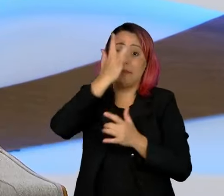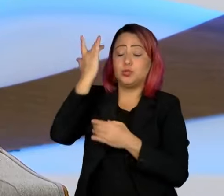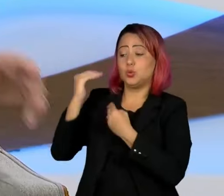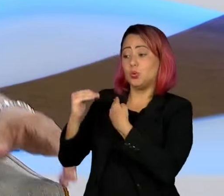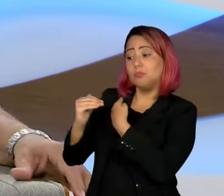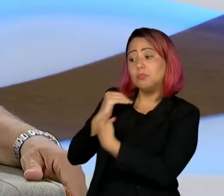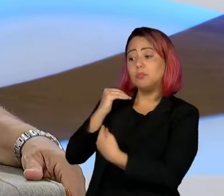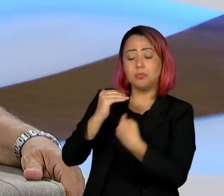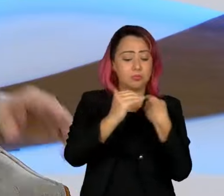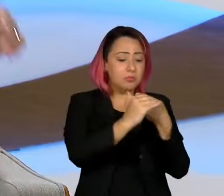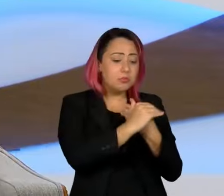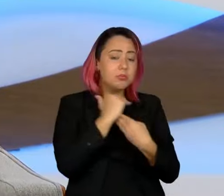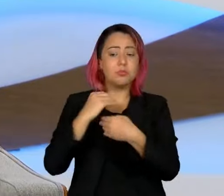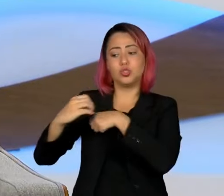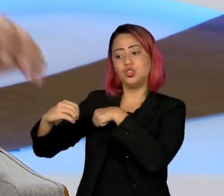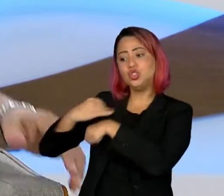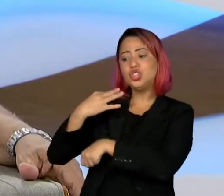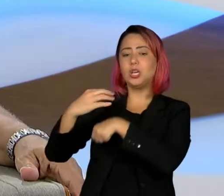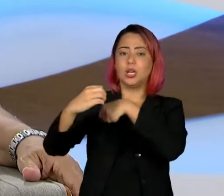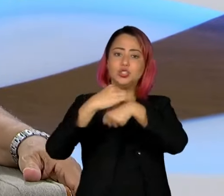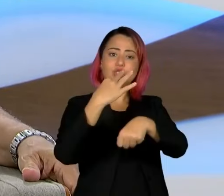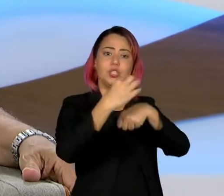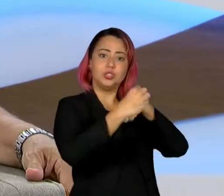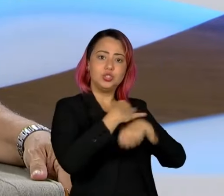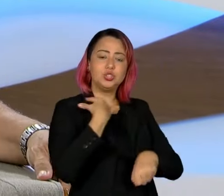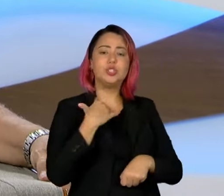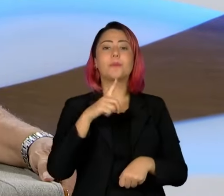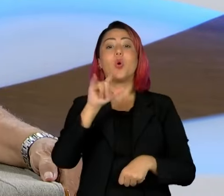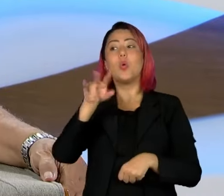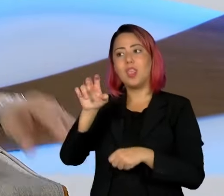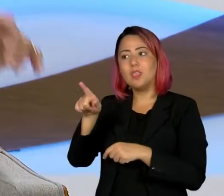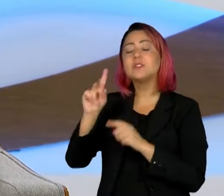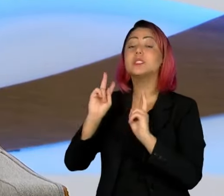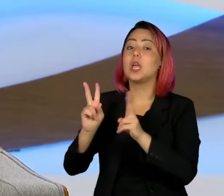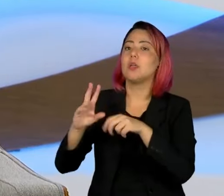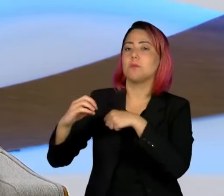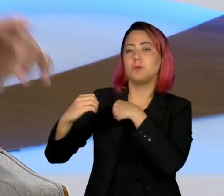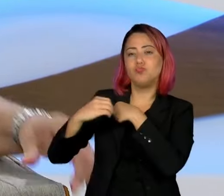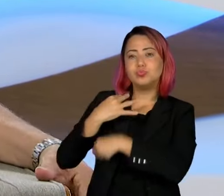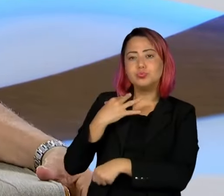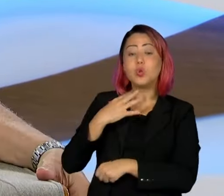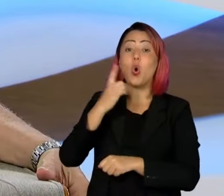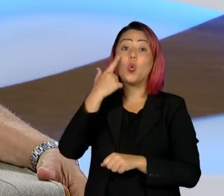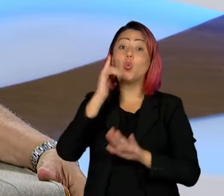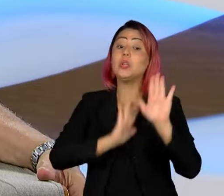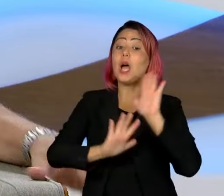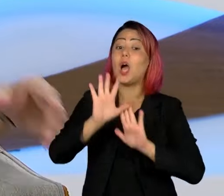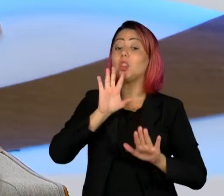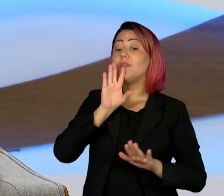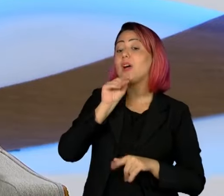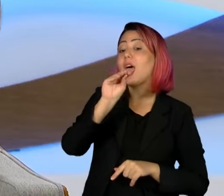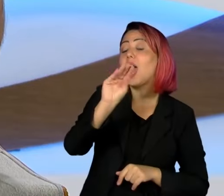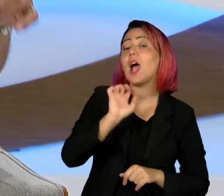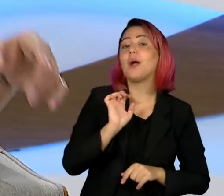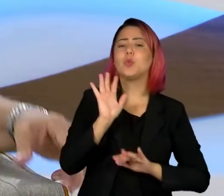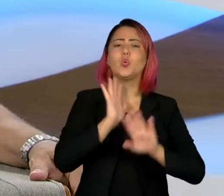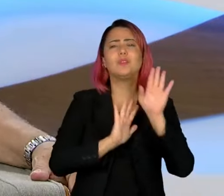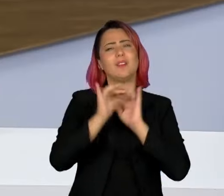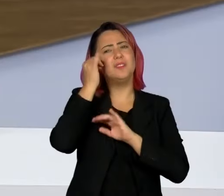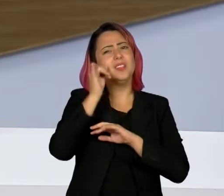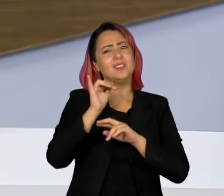essa roupa, usa isso é legal, cuidado. O Livre fazia muito isso. Cuidado com o que você vai dizer. Cuidado para não desrespeitar